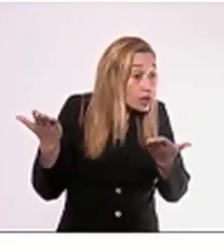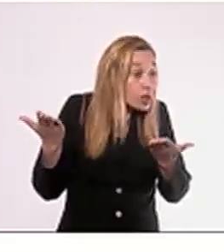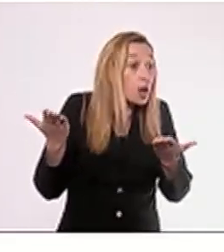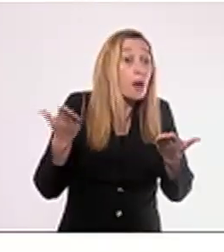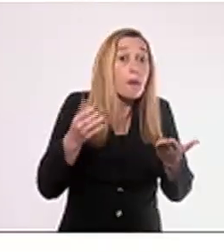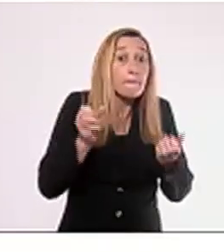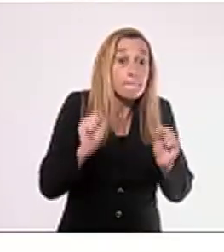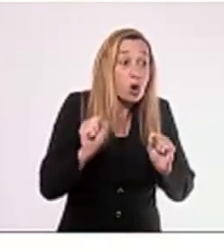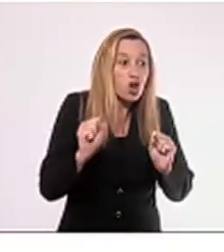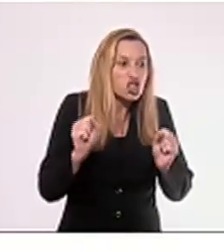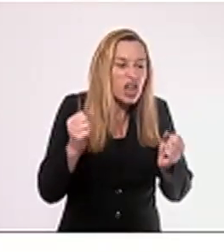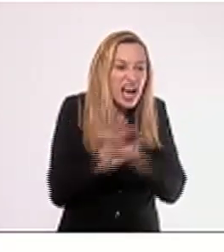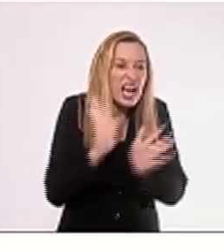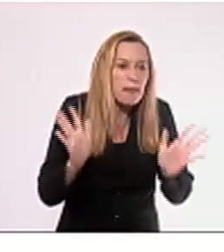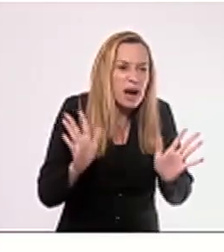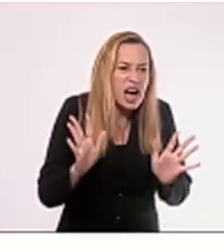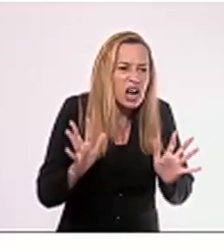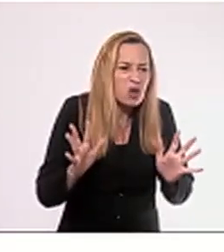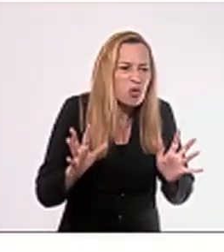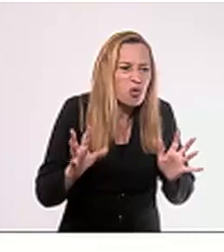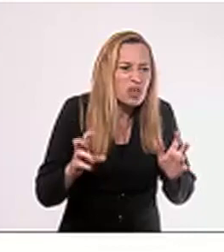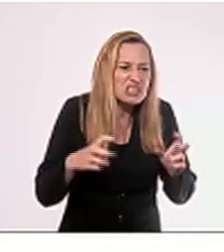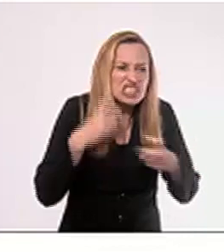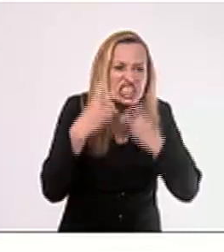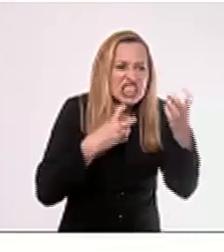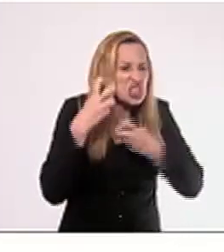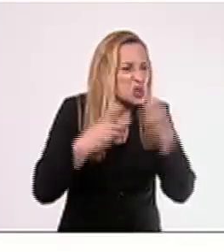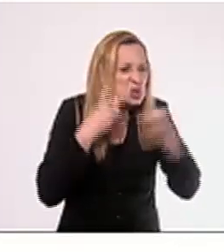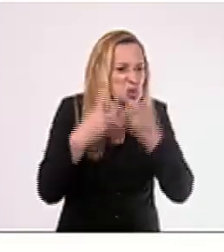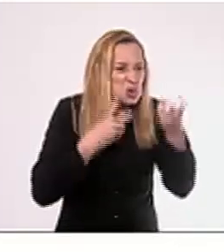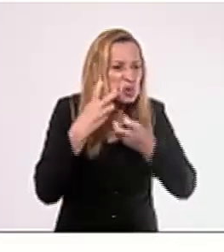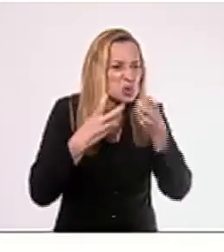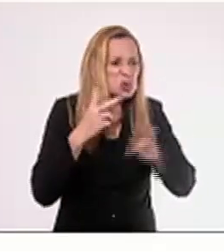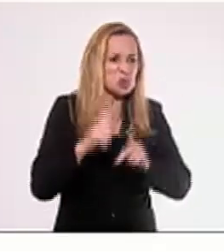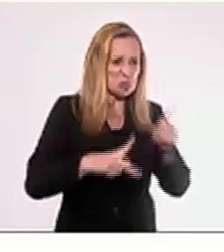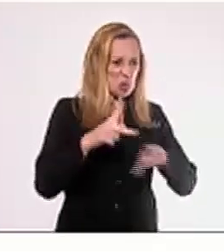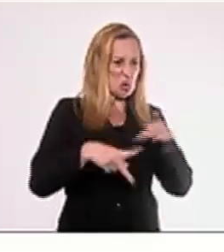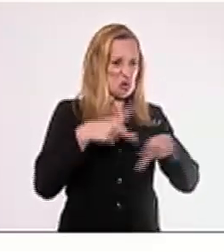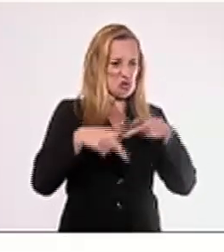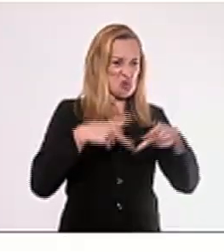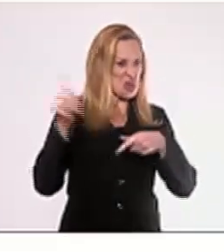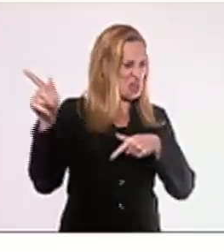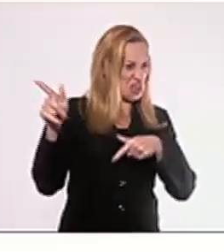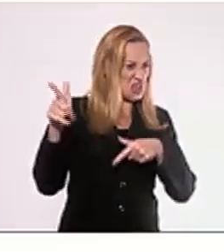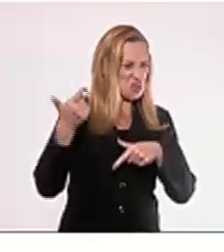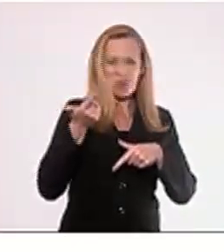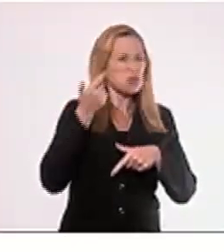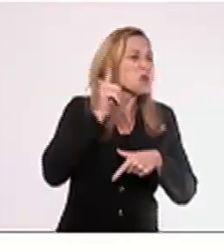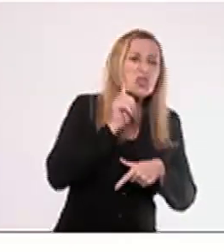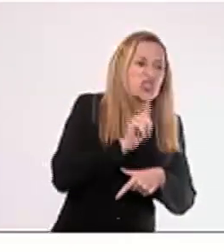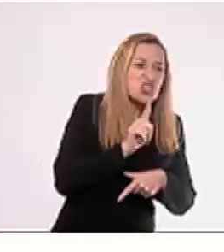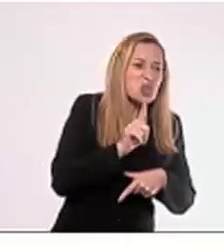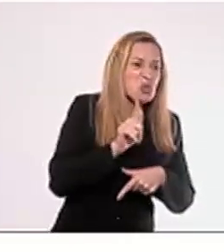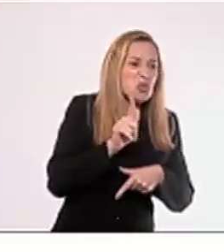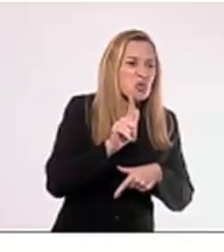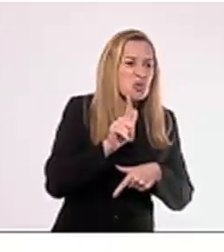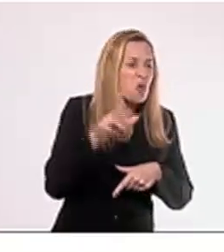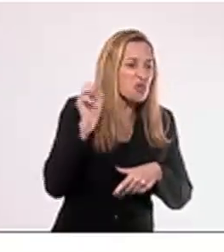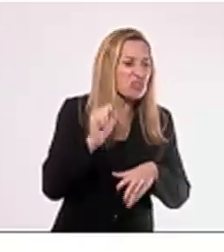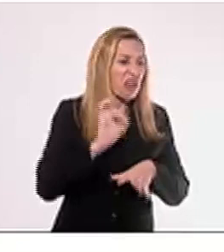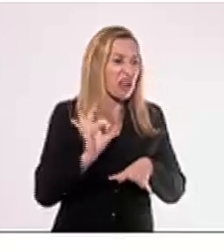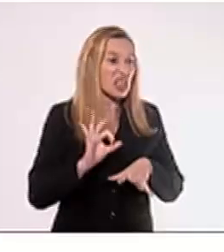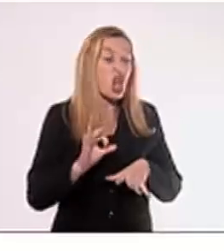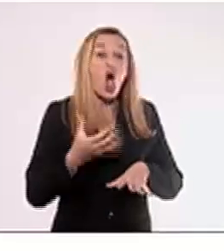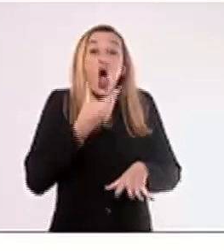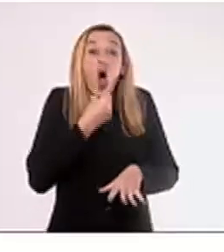acabar com essa balbúrdia da plateia que não consegue ouvir. Não consegue ouvir porque homem